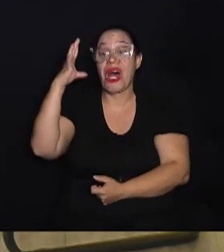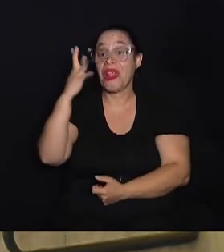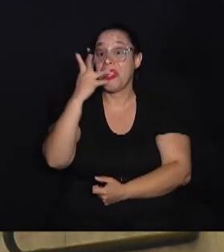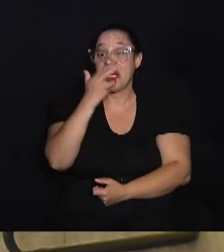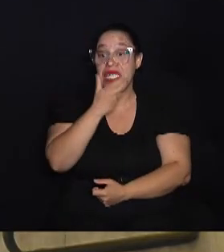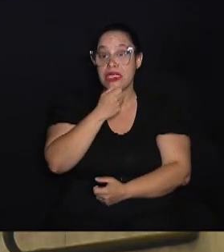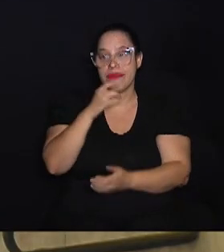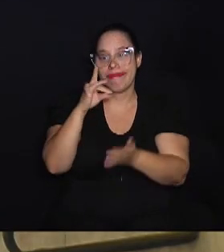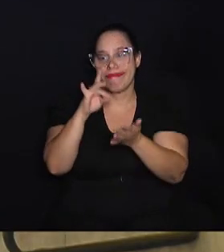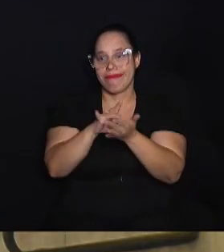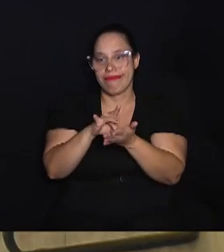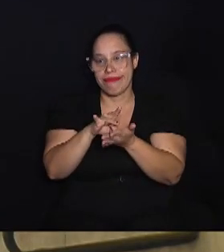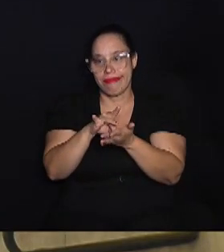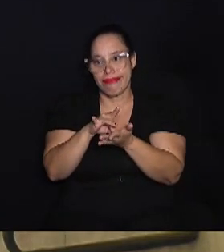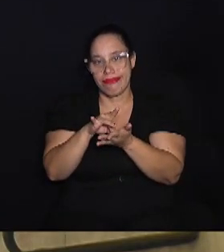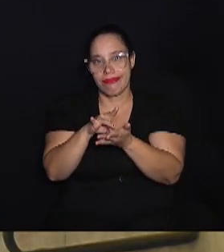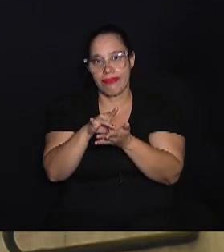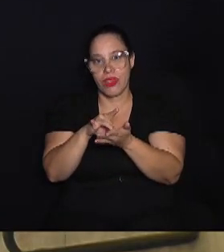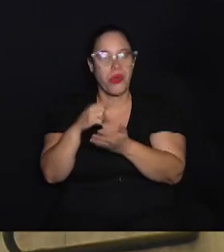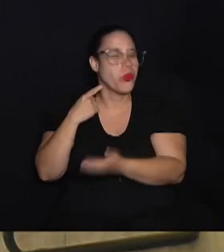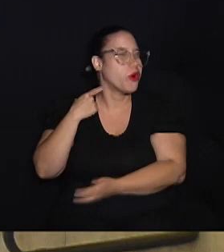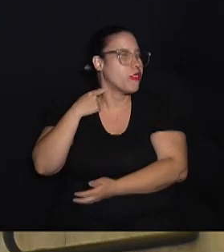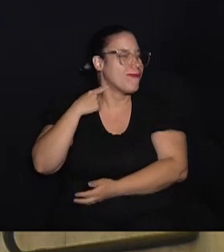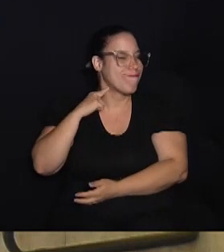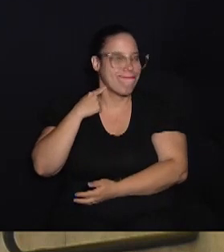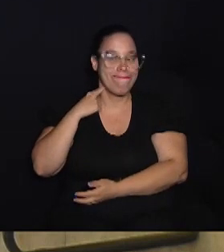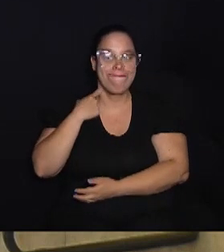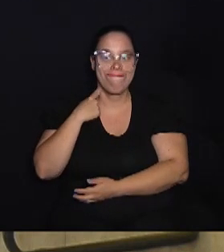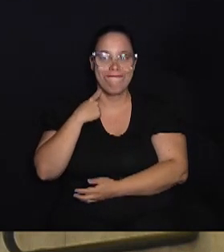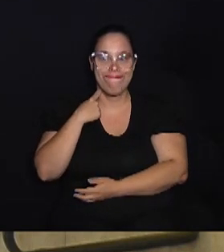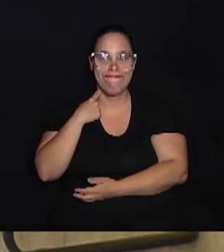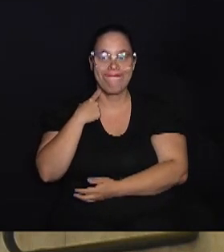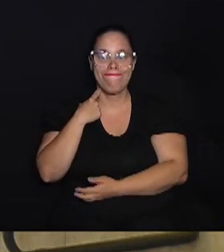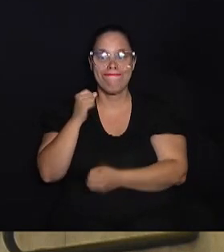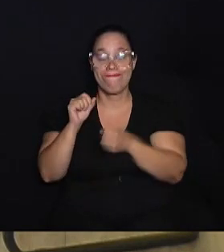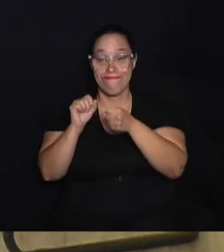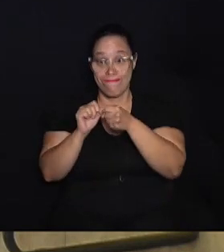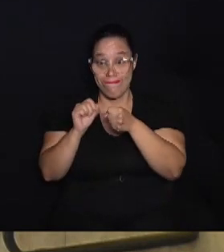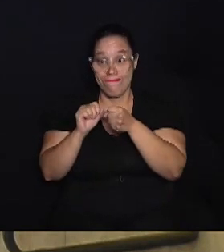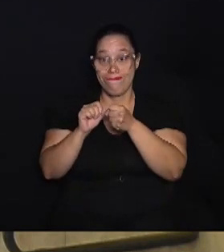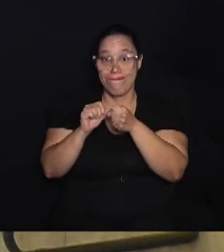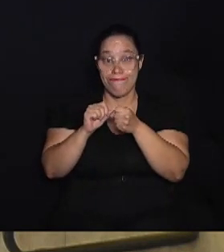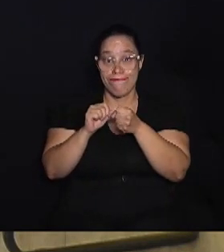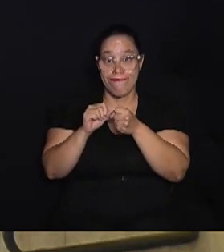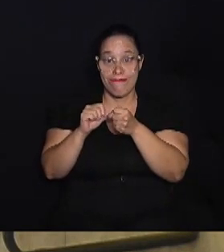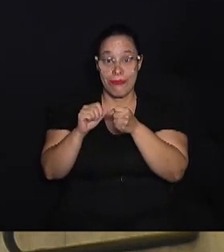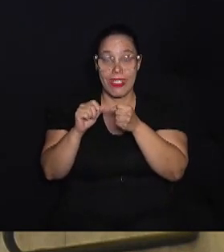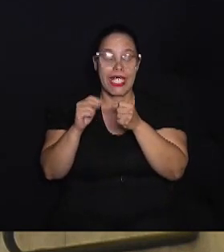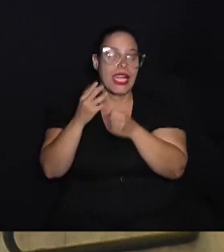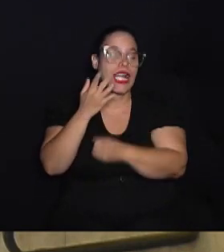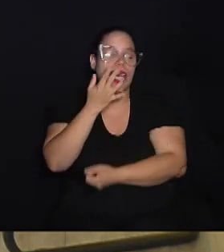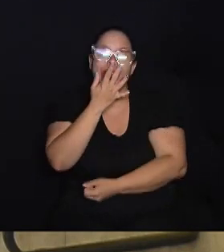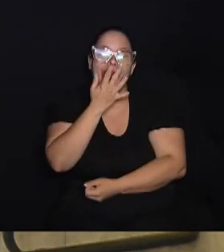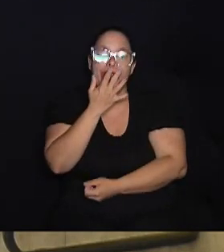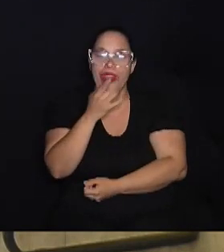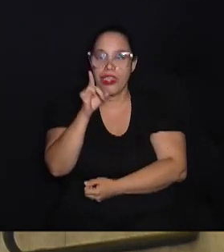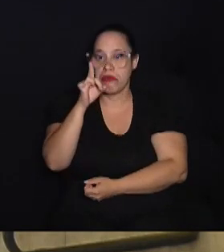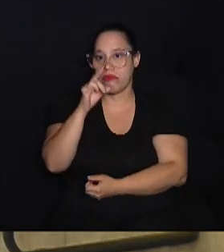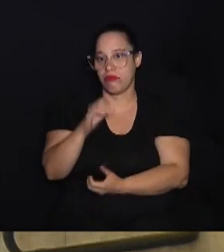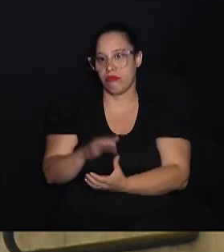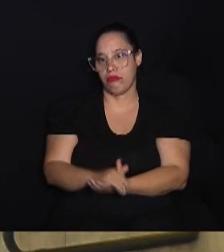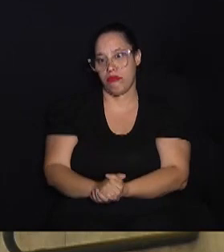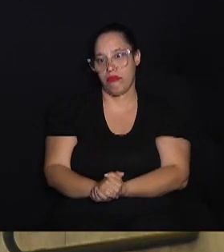verdade aquilo lá é a poluição, é a poluição que está fazendo dando aquele colorido, é isso?